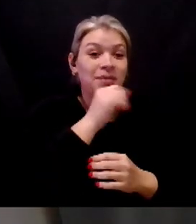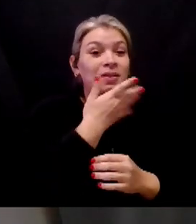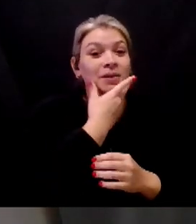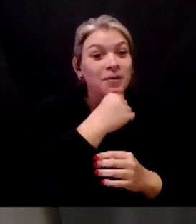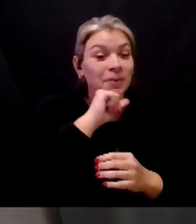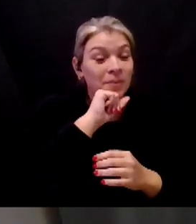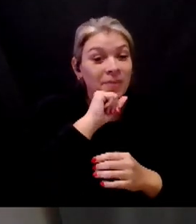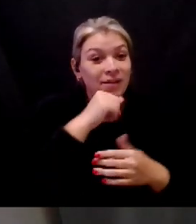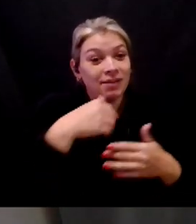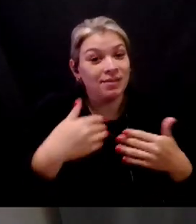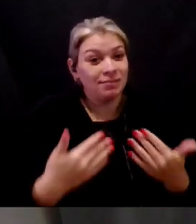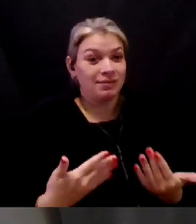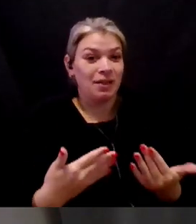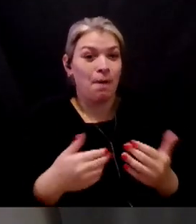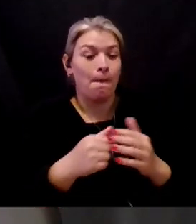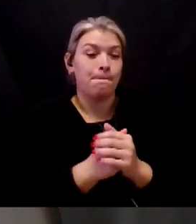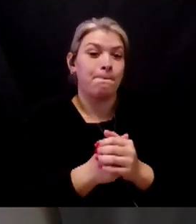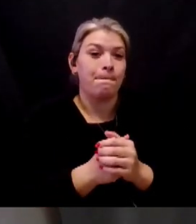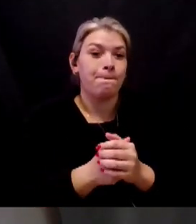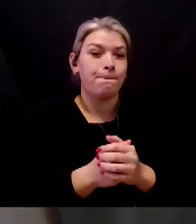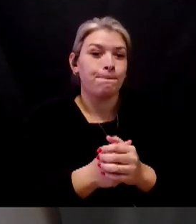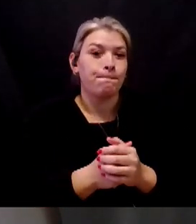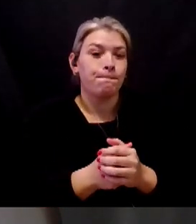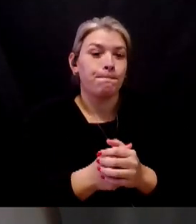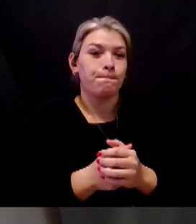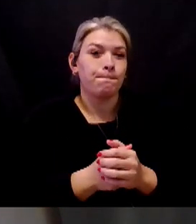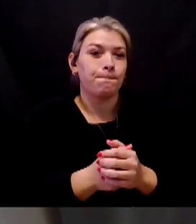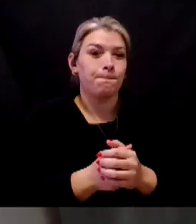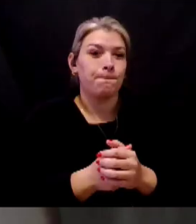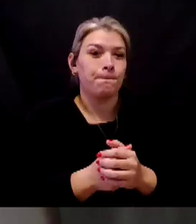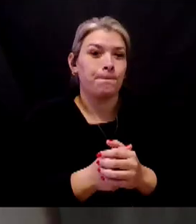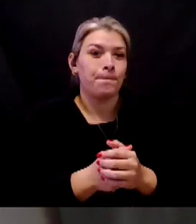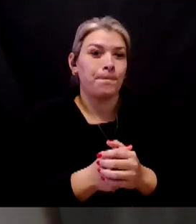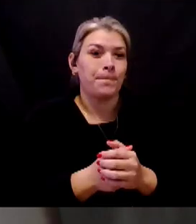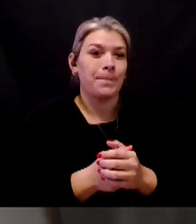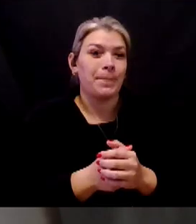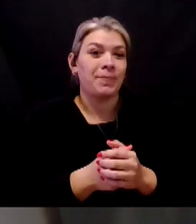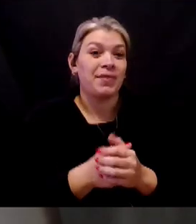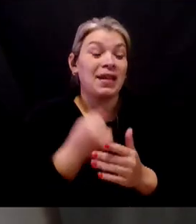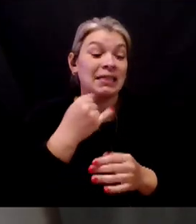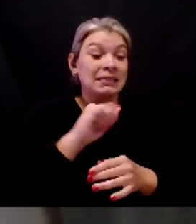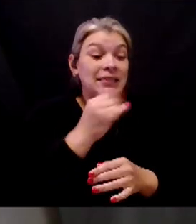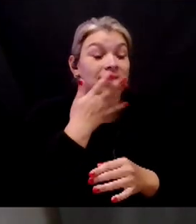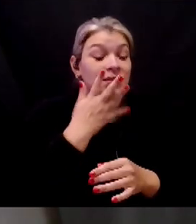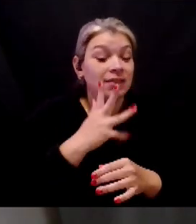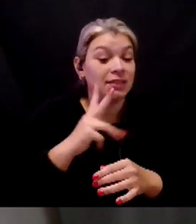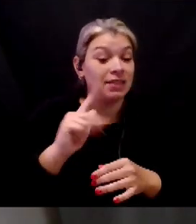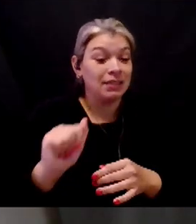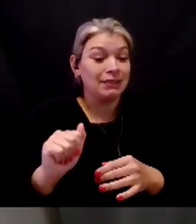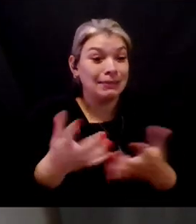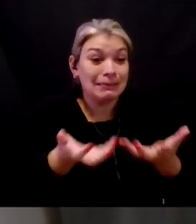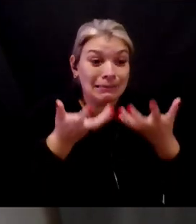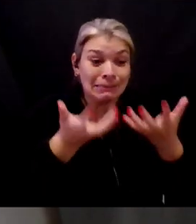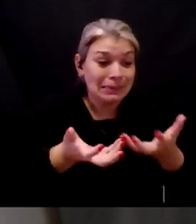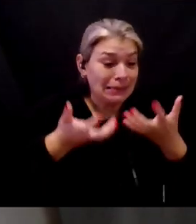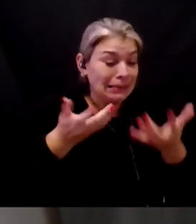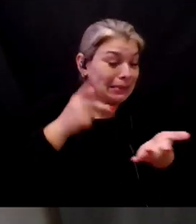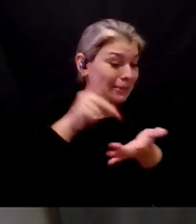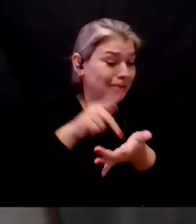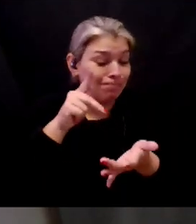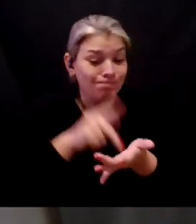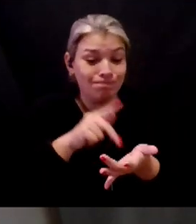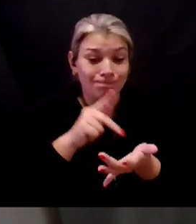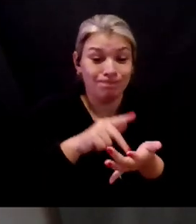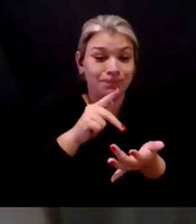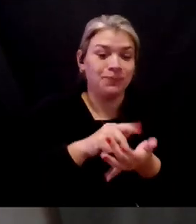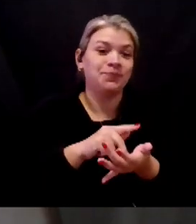está aparecendo em grande intensidade um determinado comportamento na criança, a gente precisa realmente entender, né,